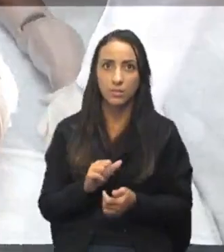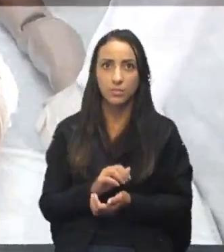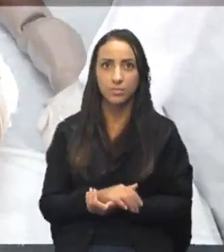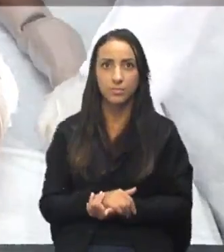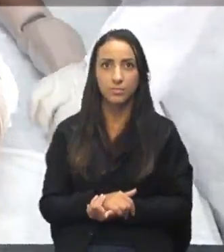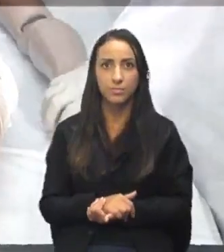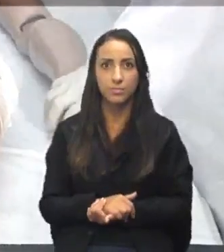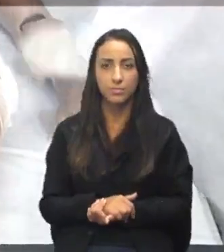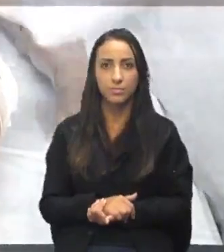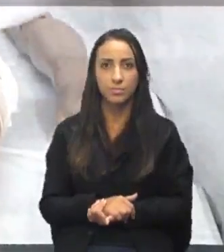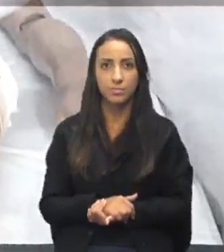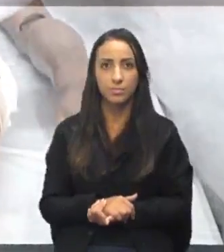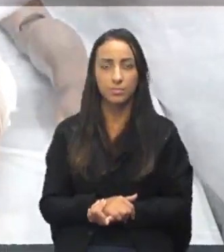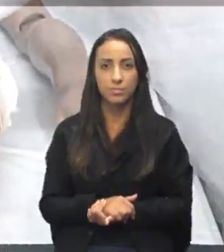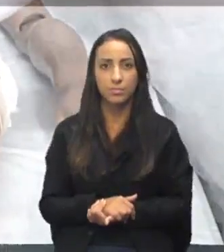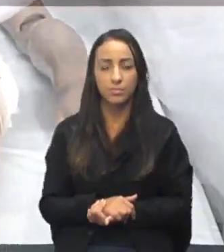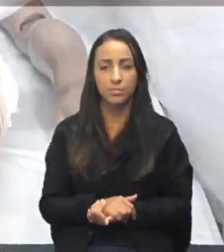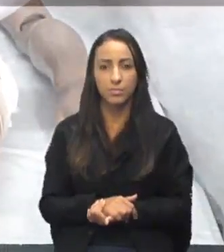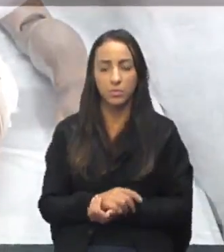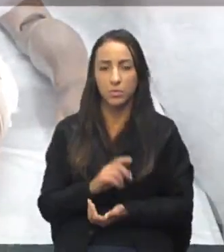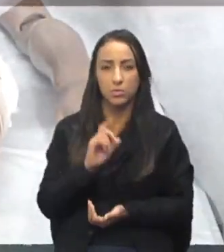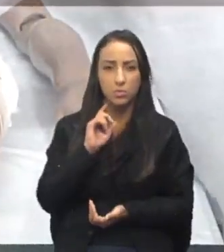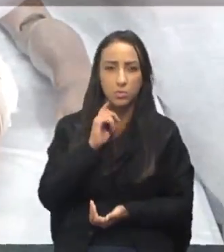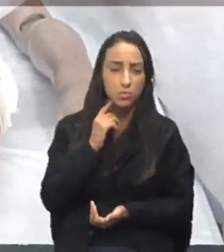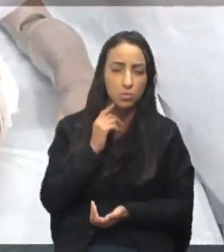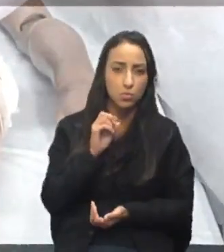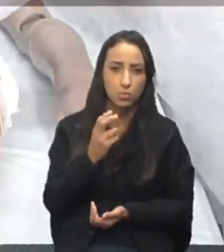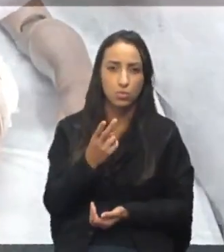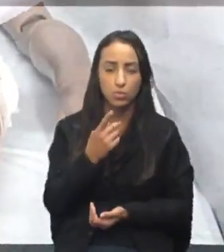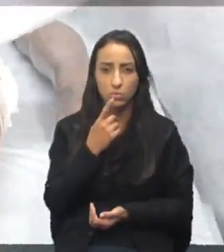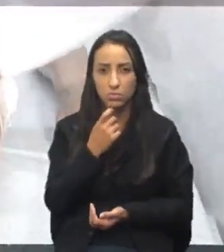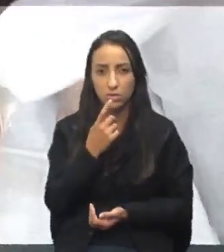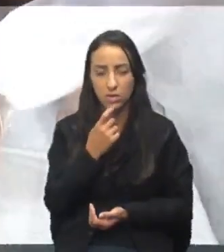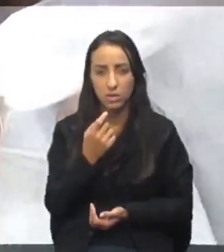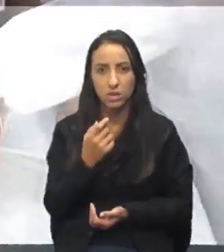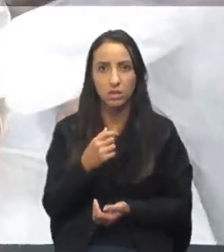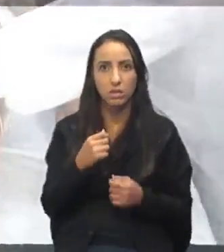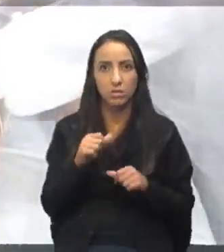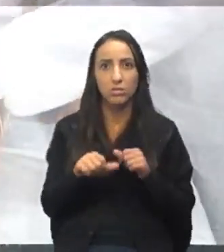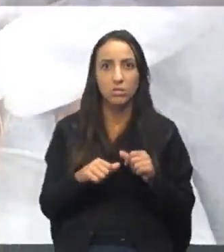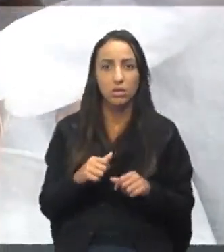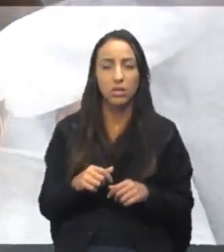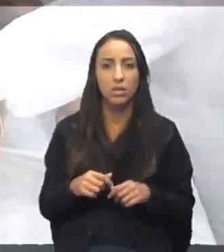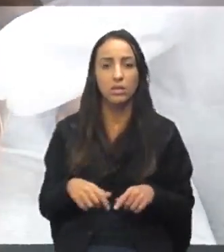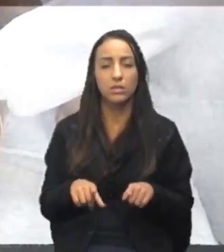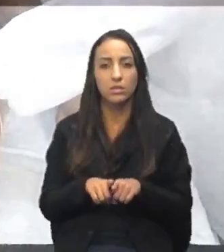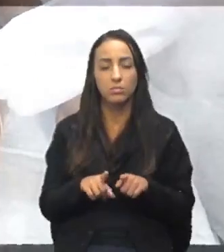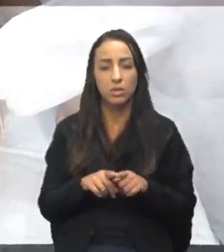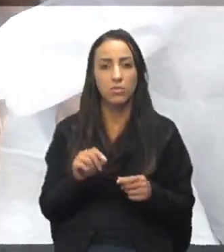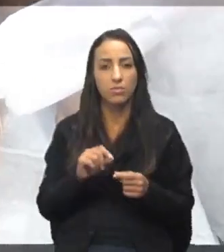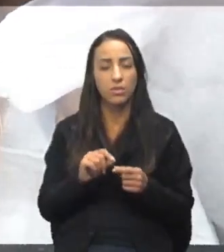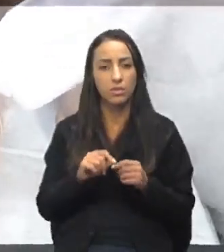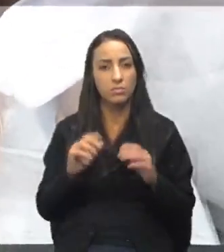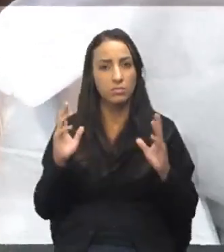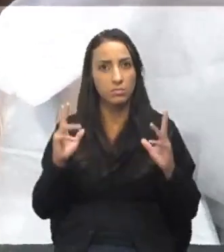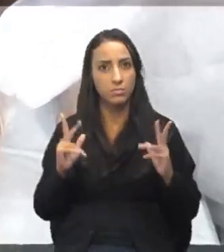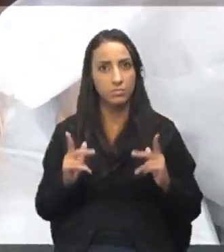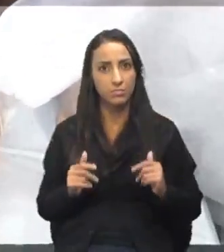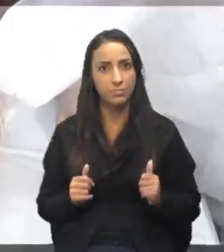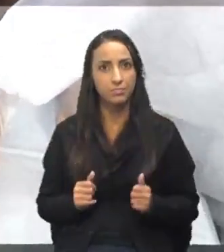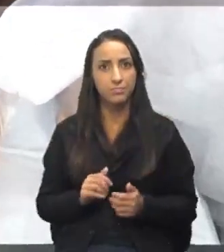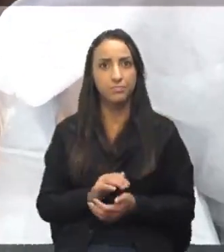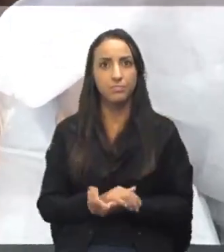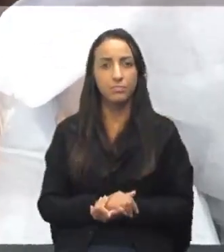houver sujidades, presença de sangramento, fazer então a higienização,